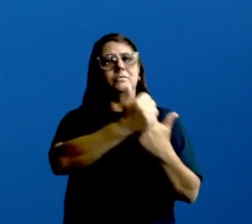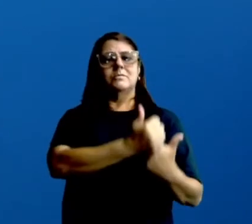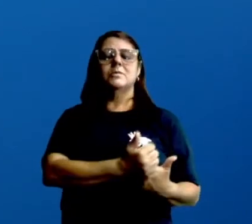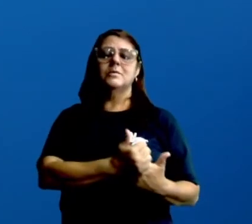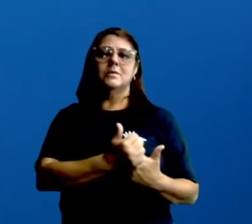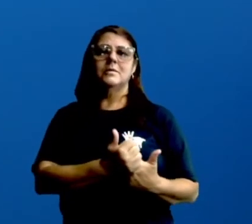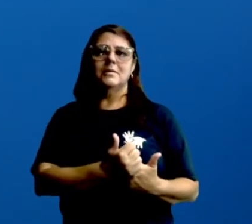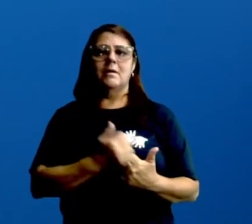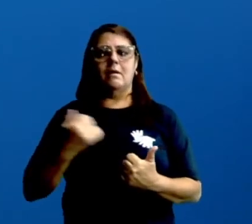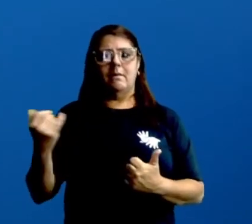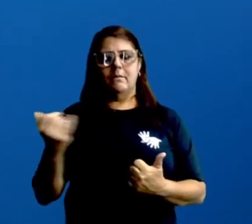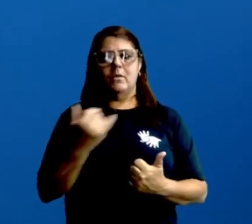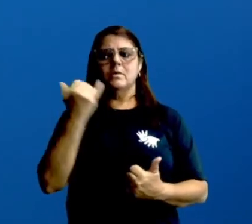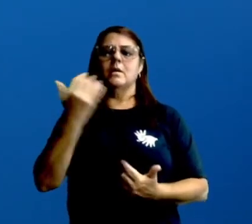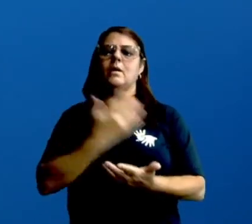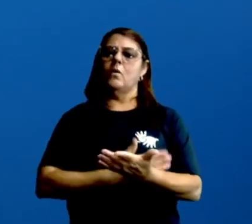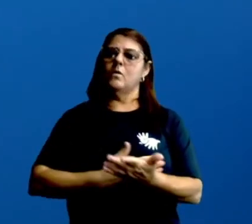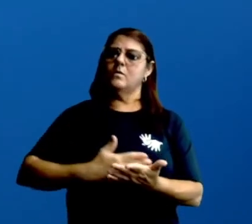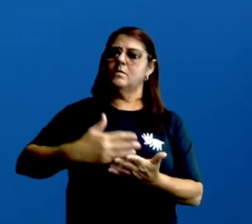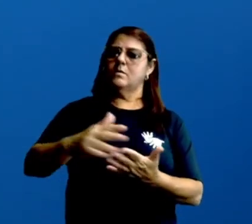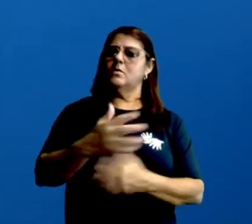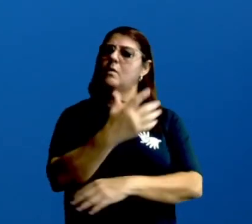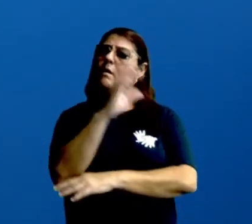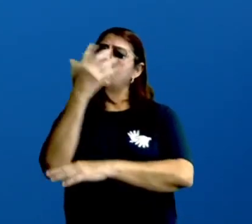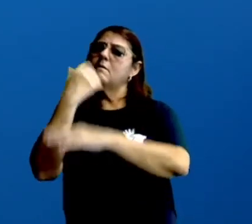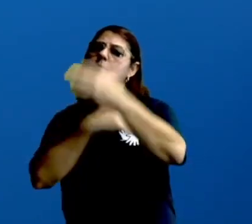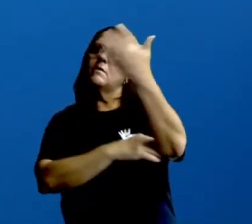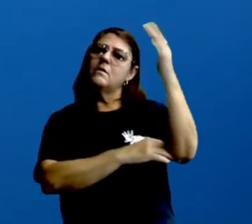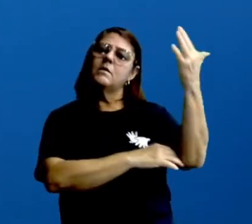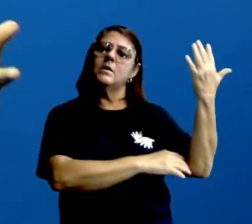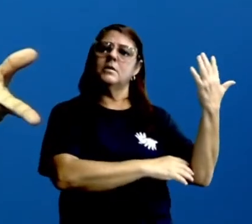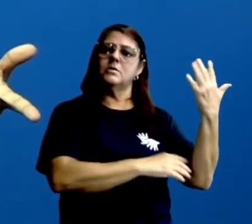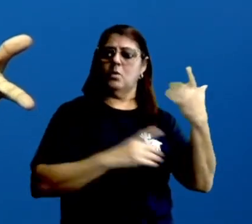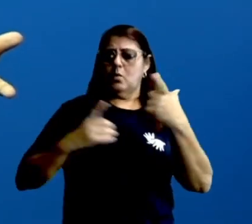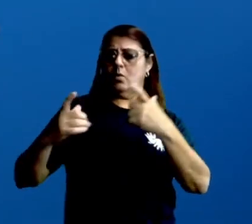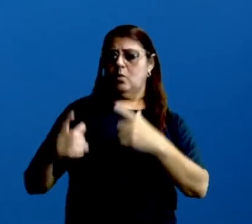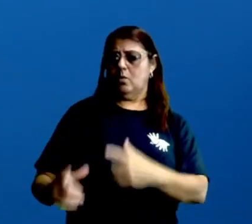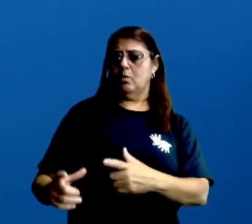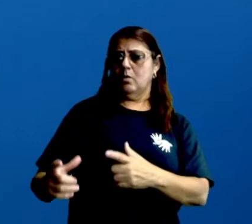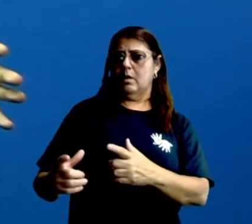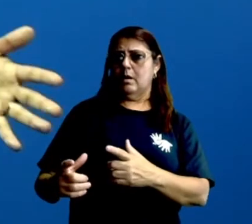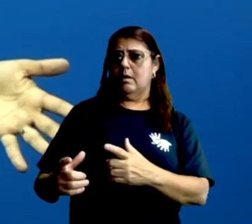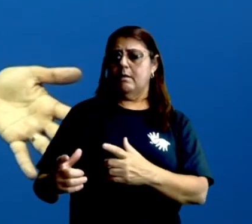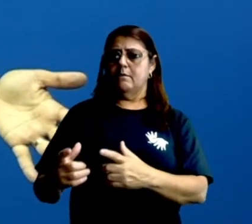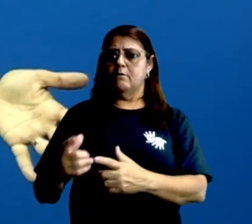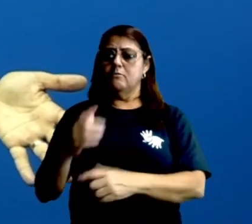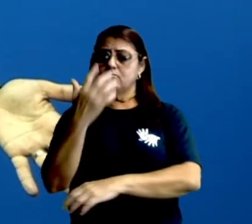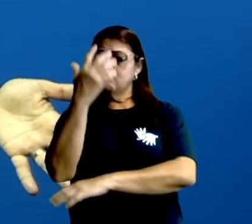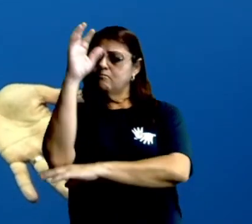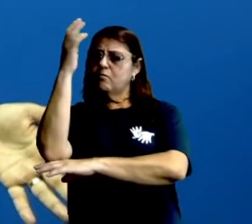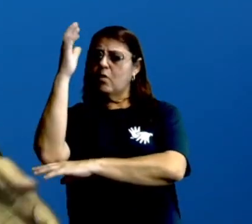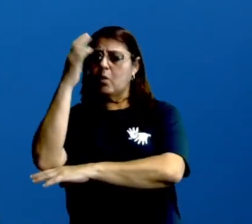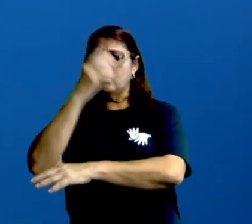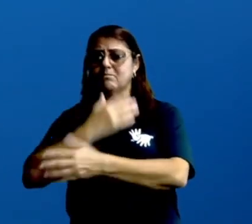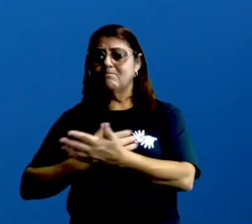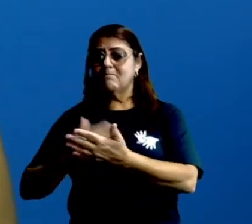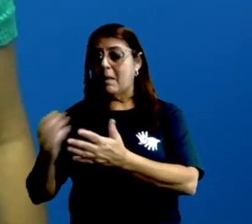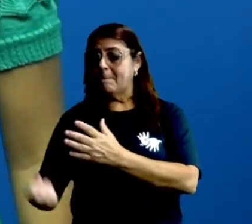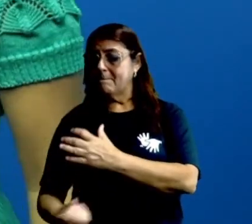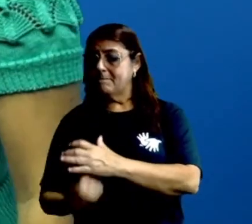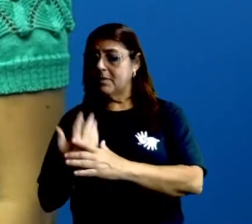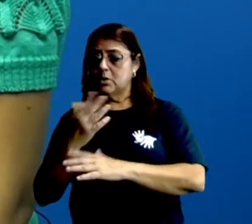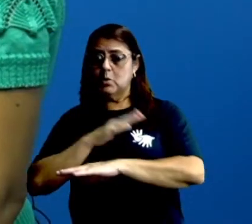né E aí de a continuidade da floresta mas esse lugar não ele foi retirada das Árvores mas não teve nenhum tipo de continuidade